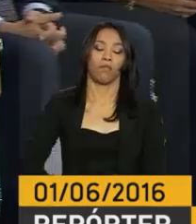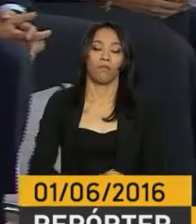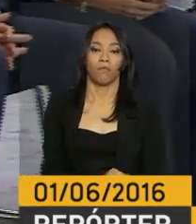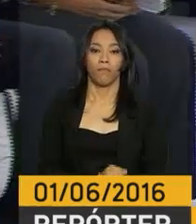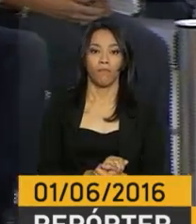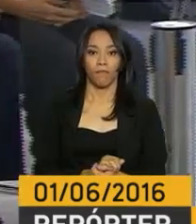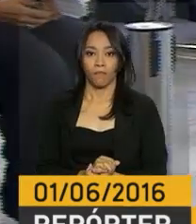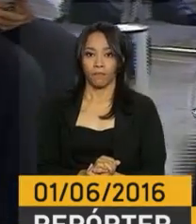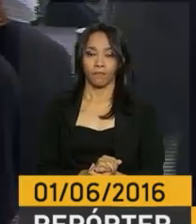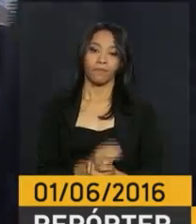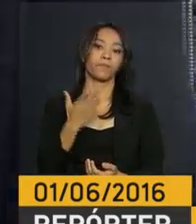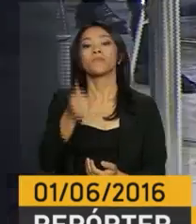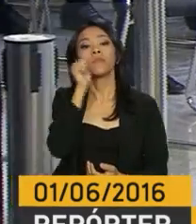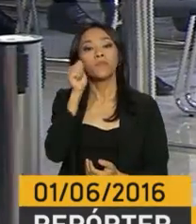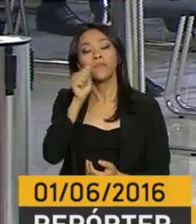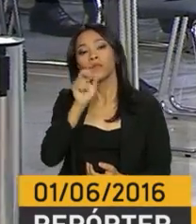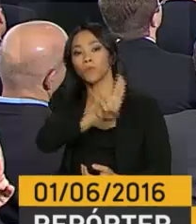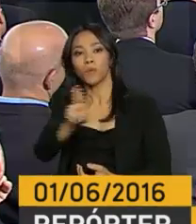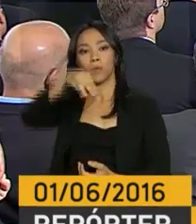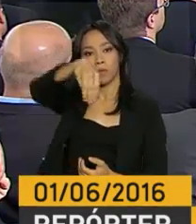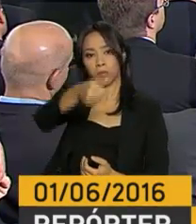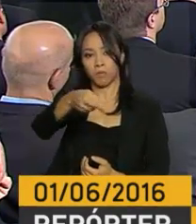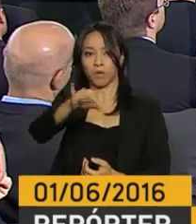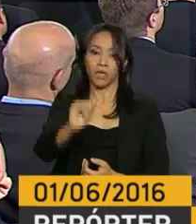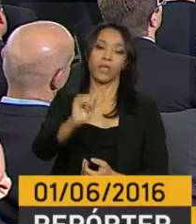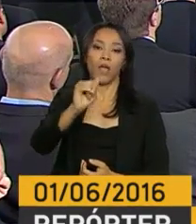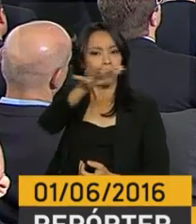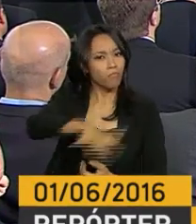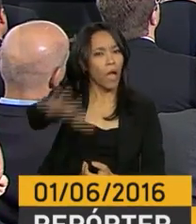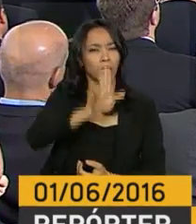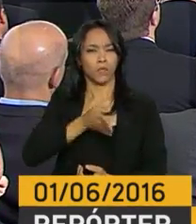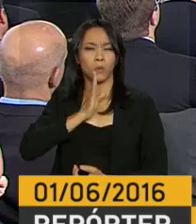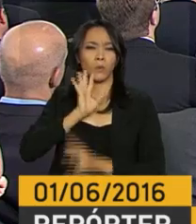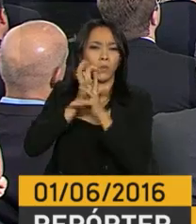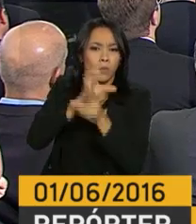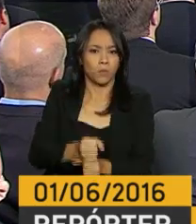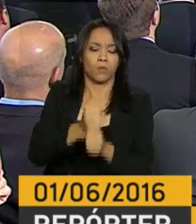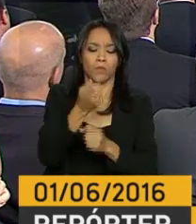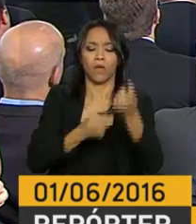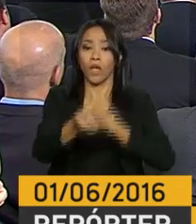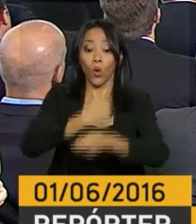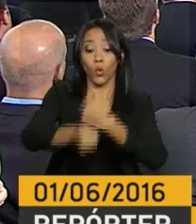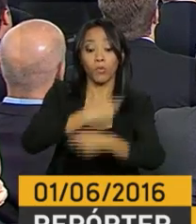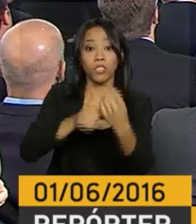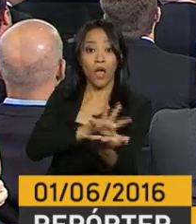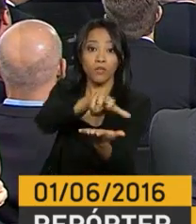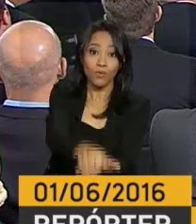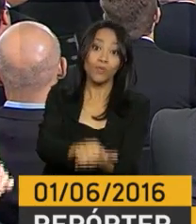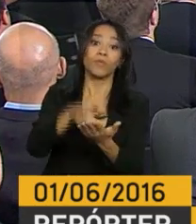lazard a economista Maria Silvia Bastos Marques assume a presidência do